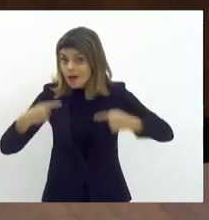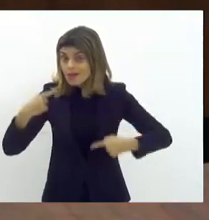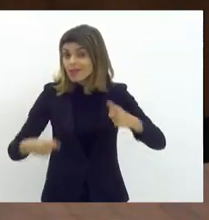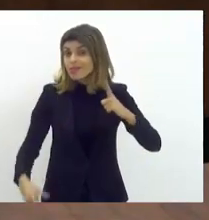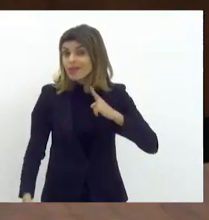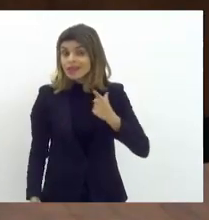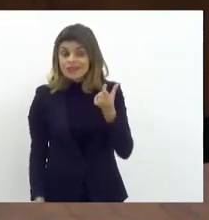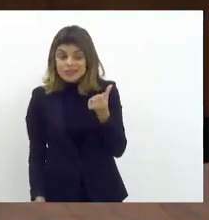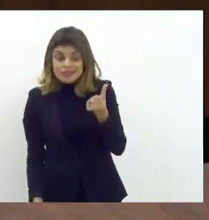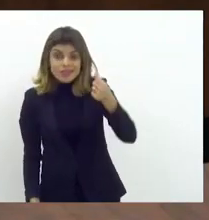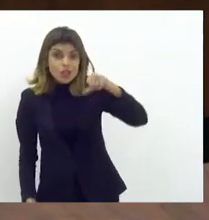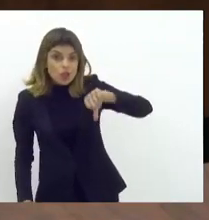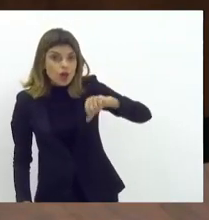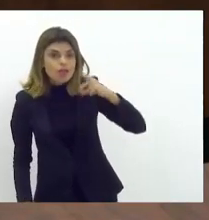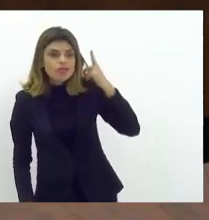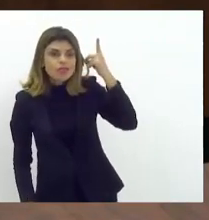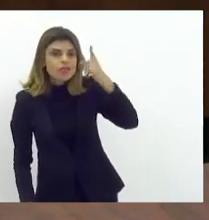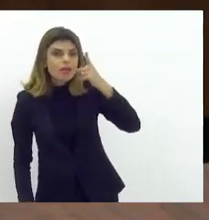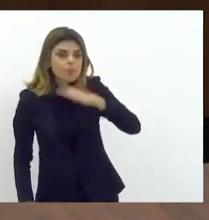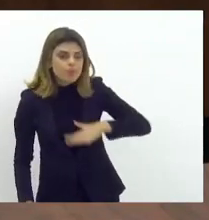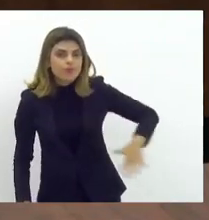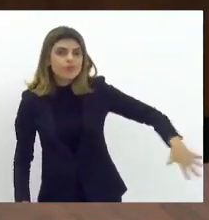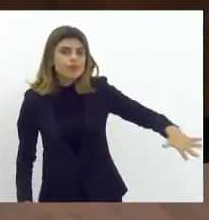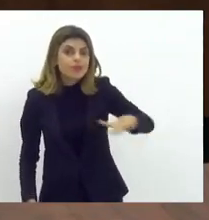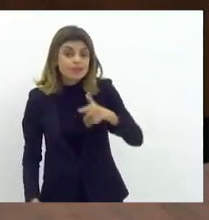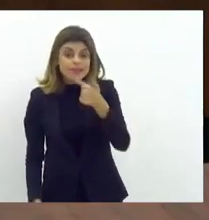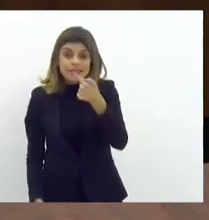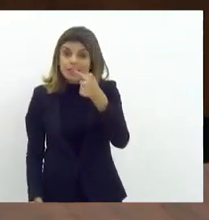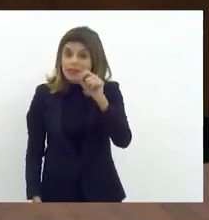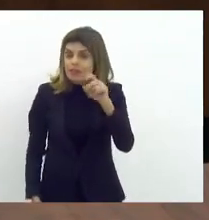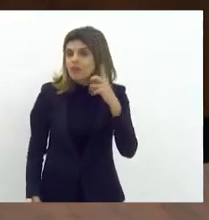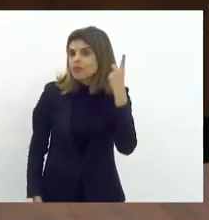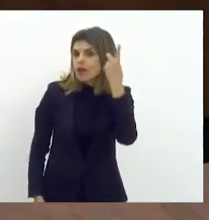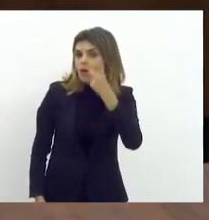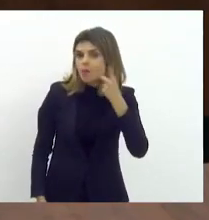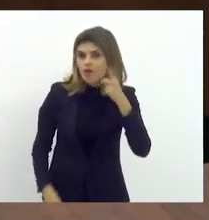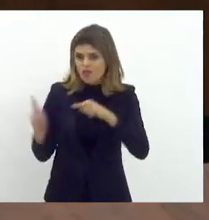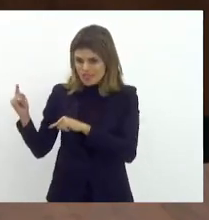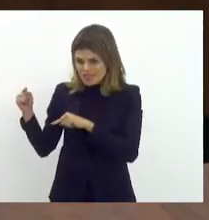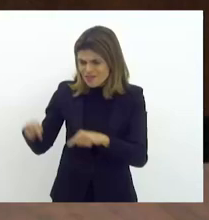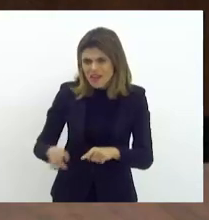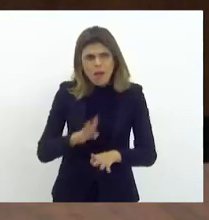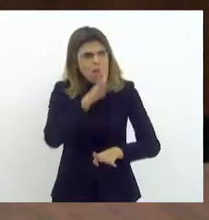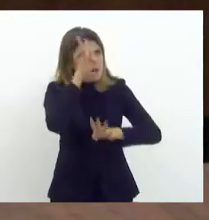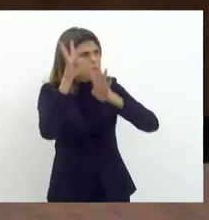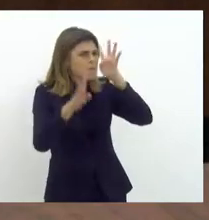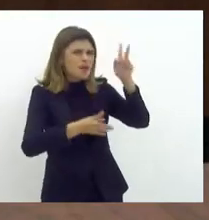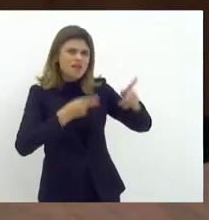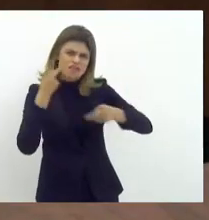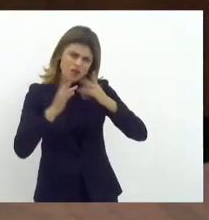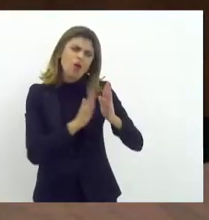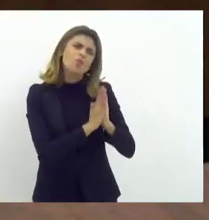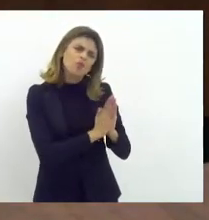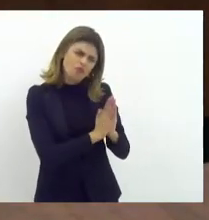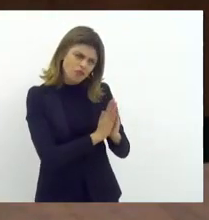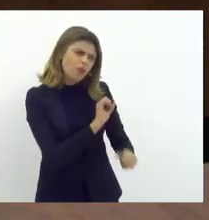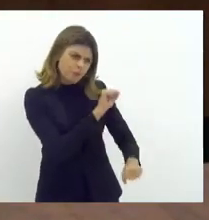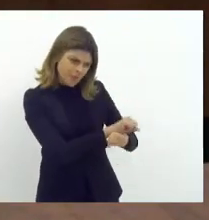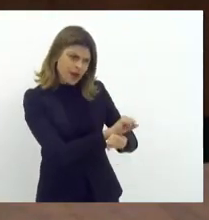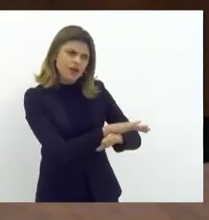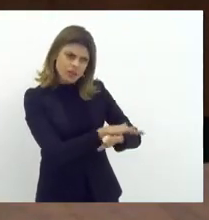69 deputados e deputados 70 deputados e deputados e você vir aqui falar nesta casa por favor Jorge